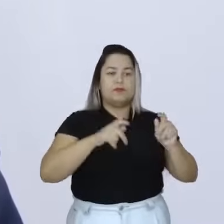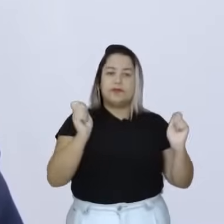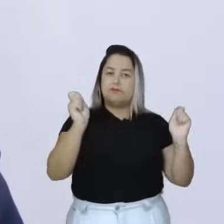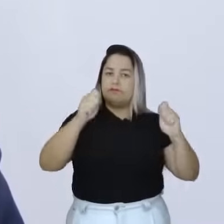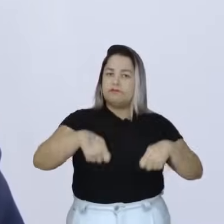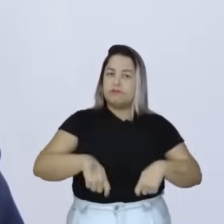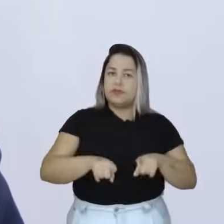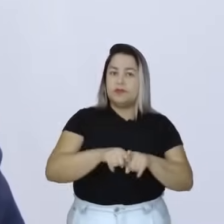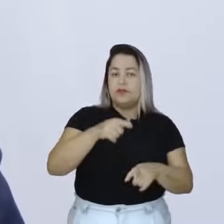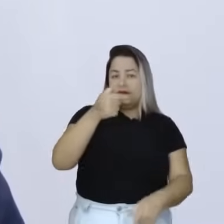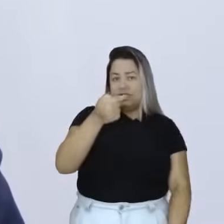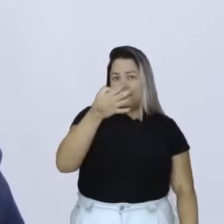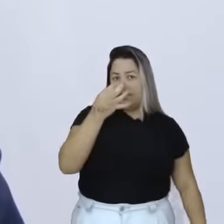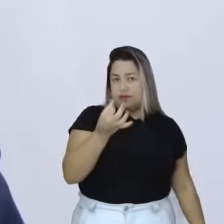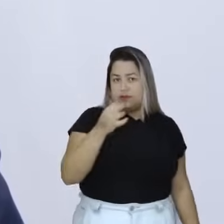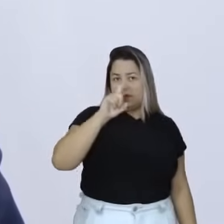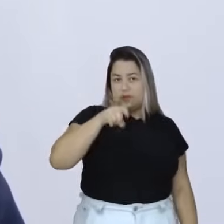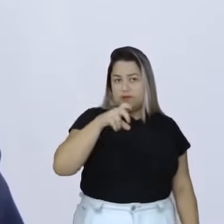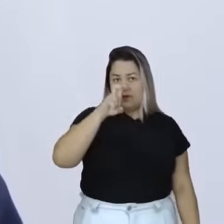povo,